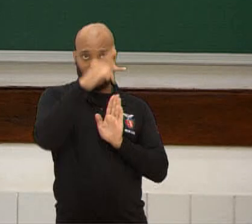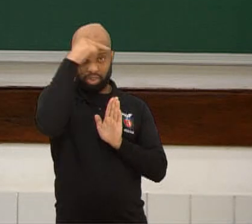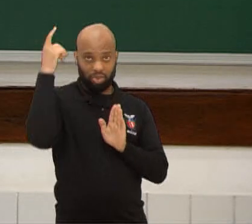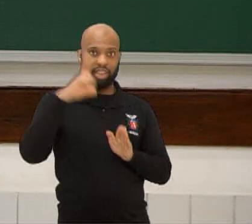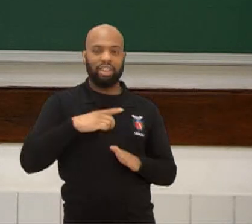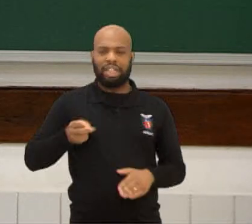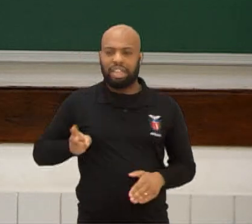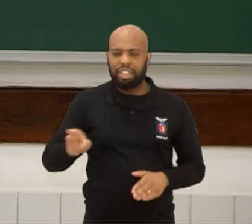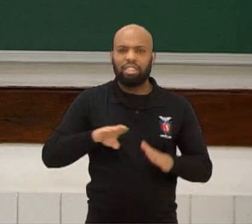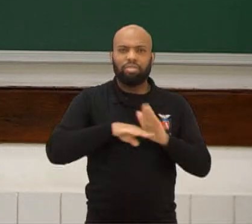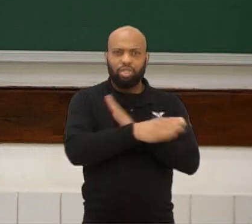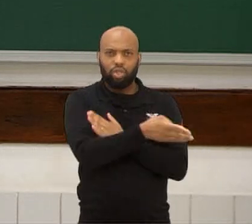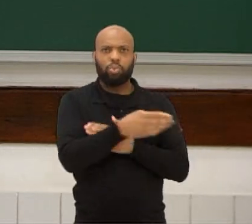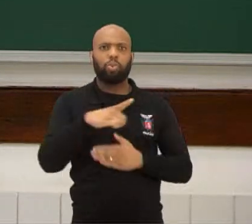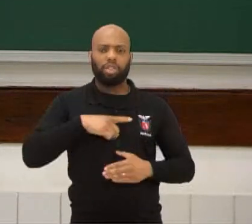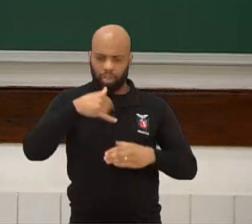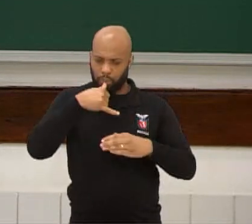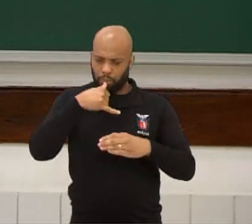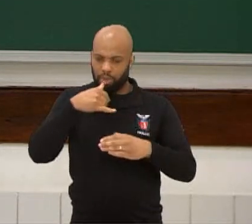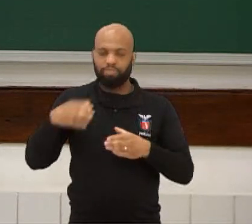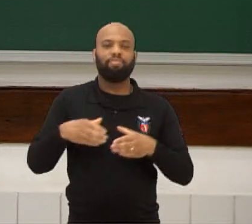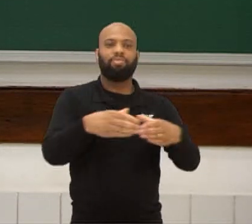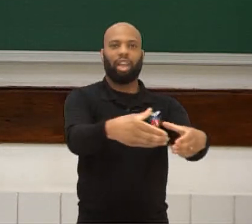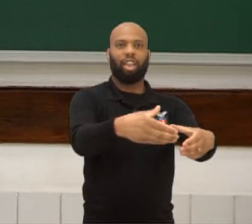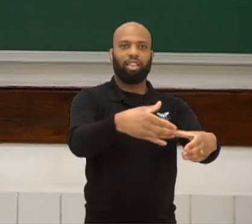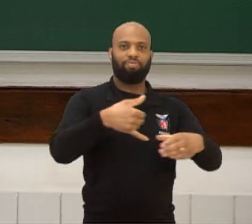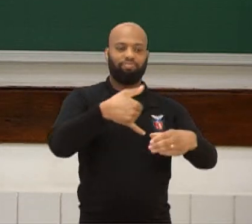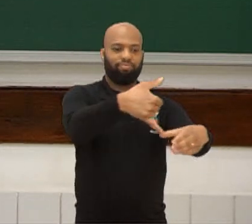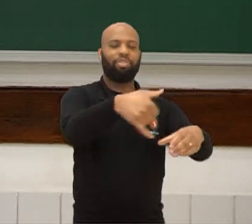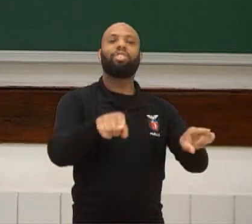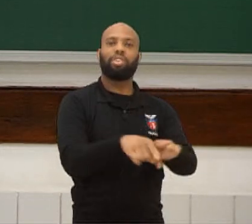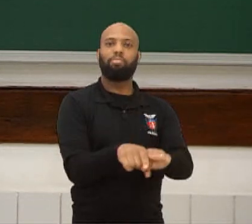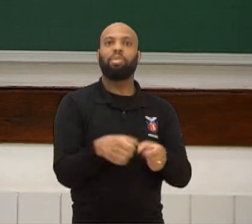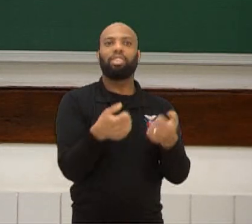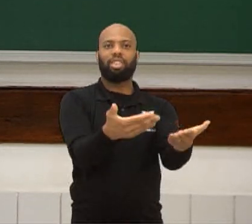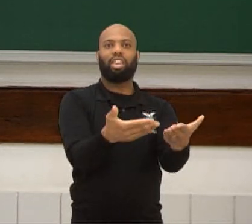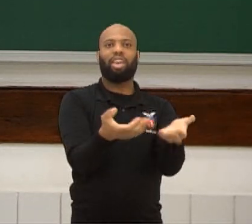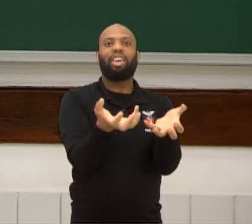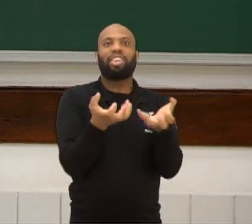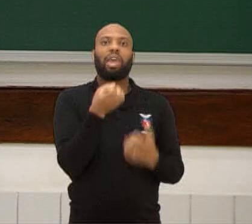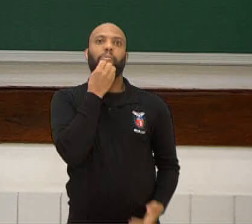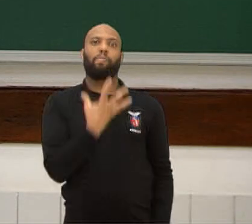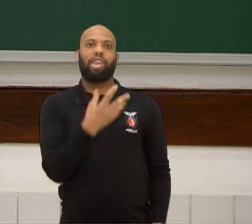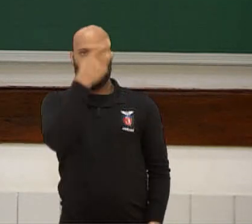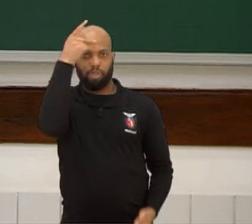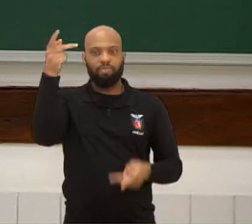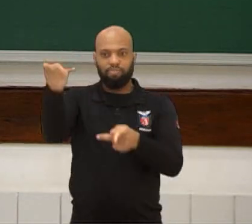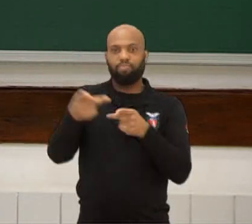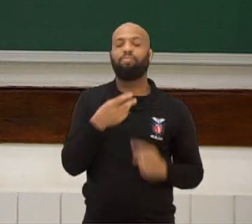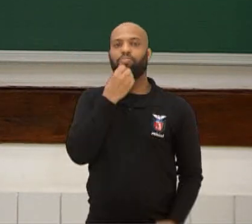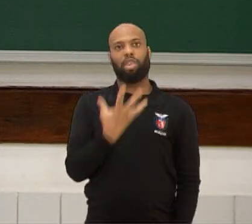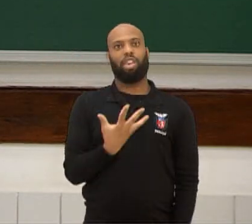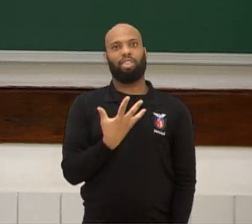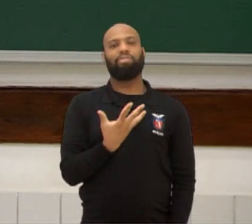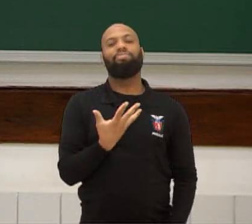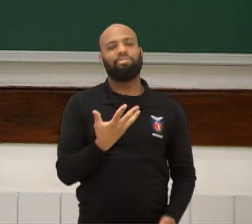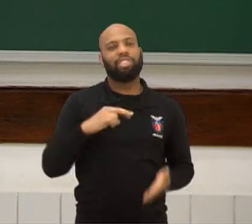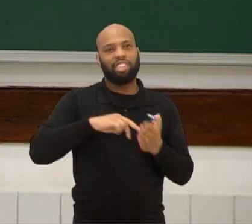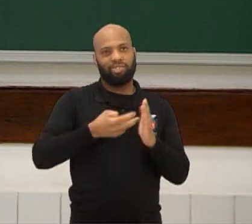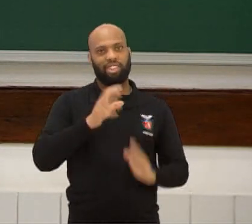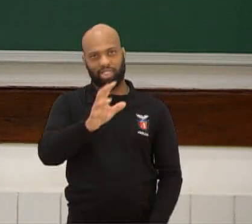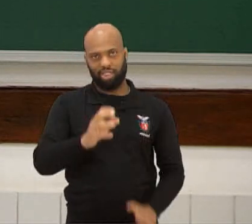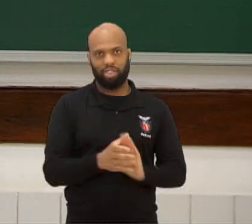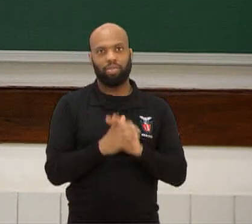que tem o hábito do consumo do chimarrão, ele te oferece um chimarrão como uma recepção, como uma hospitalidade,